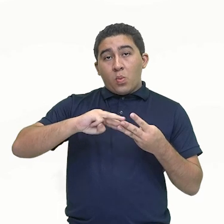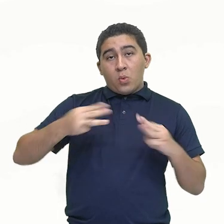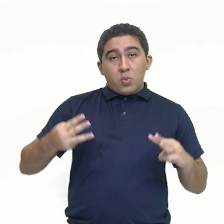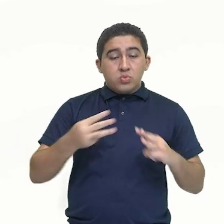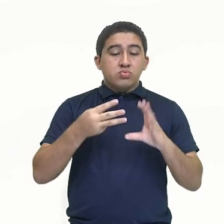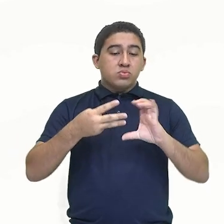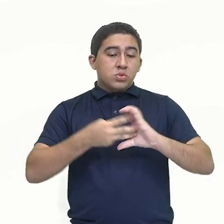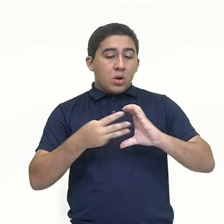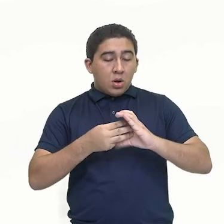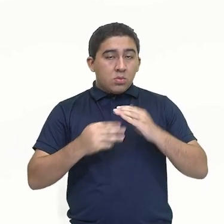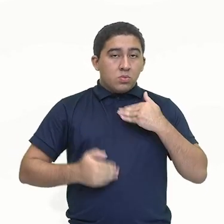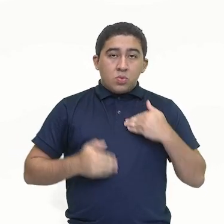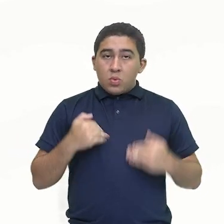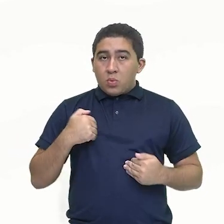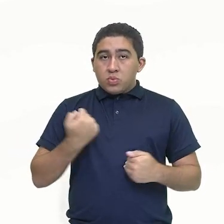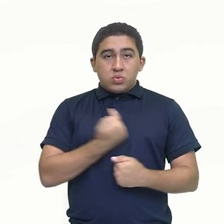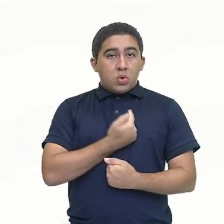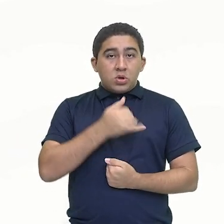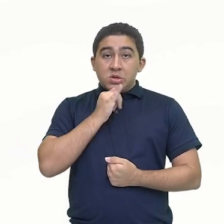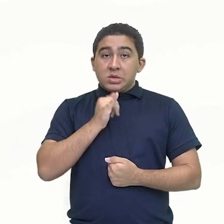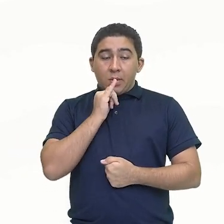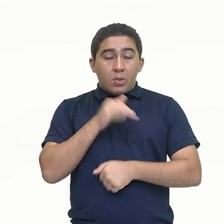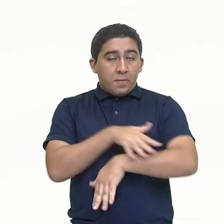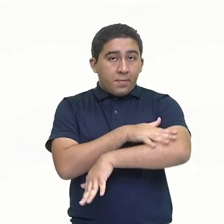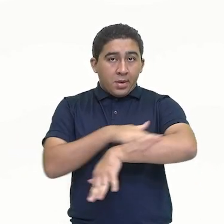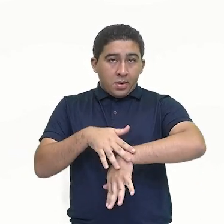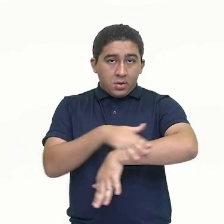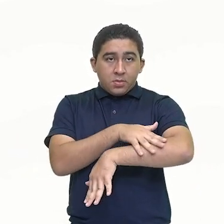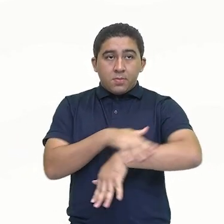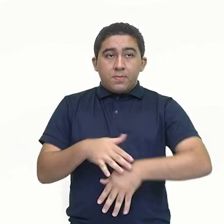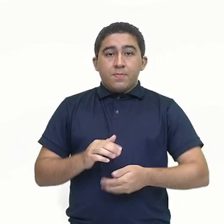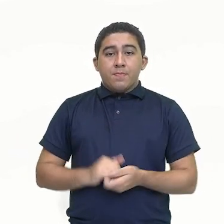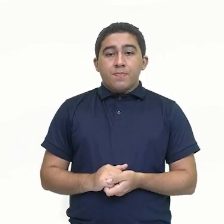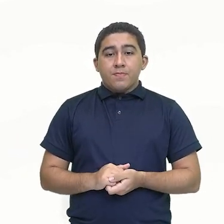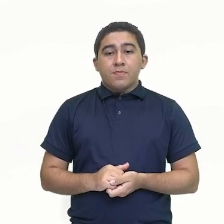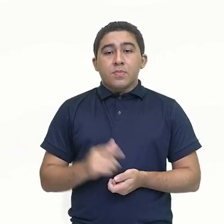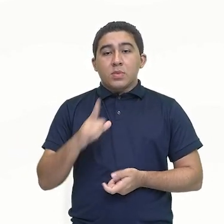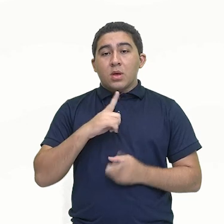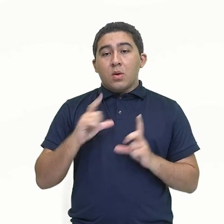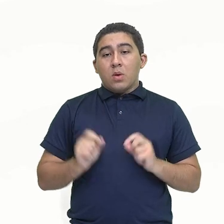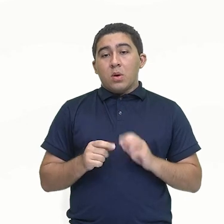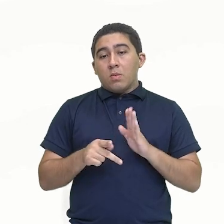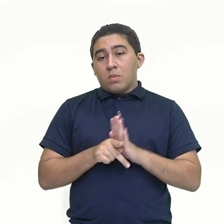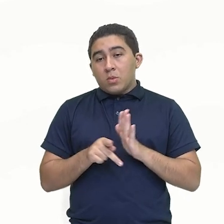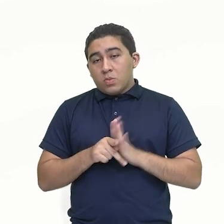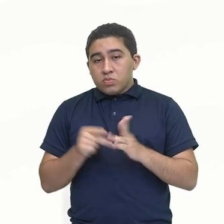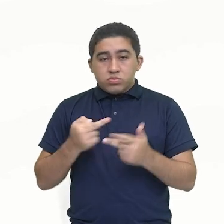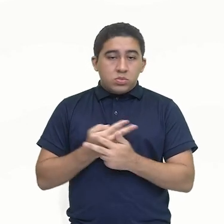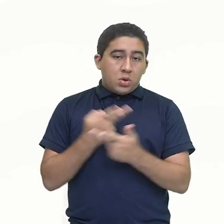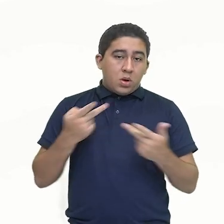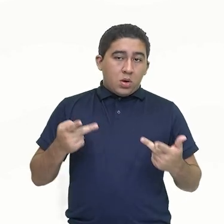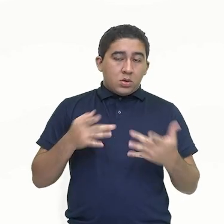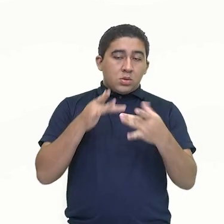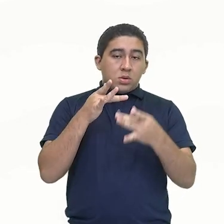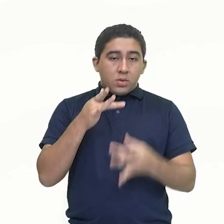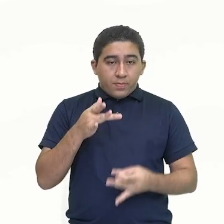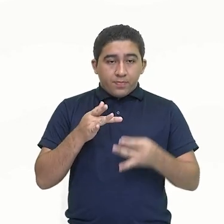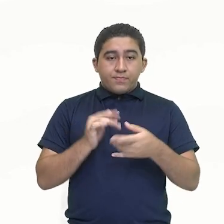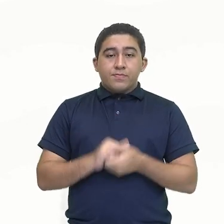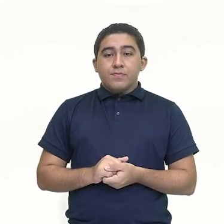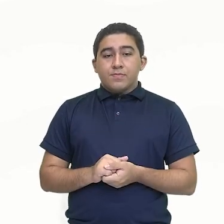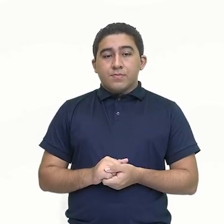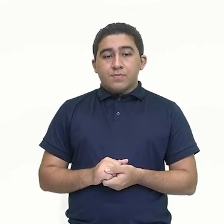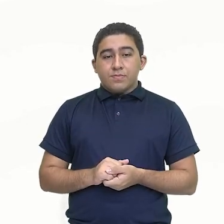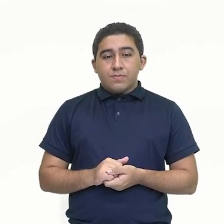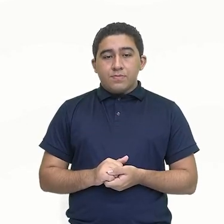distribuídos pelo nosso corpo, como o tecido epitelial, por exemplo, que compõe as mucosas. Eu não comentei, mas nós